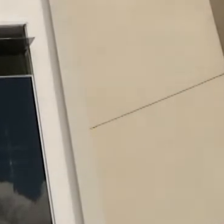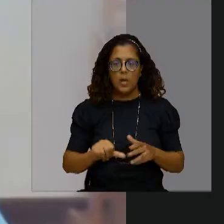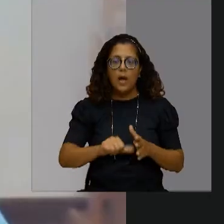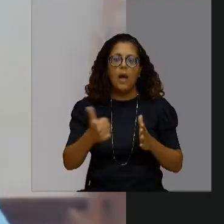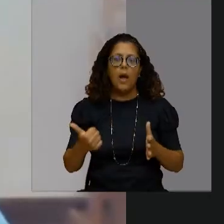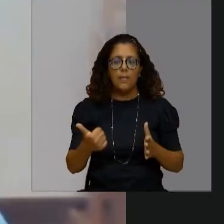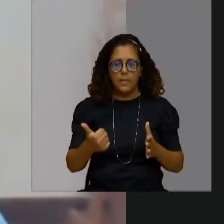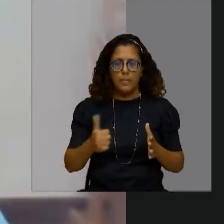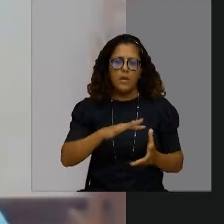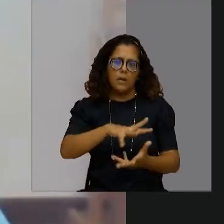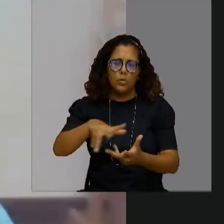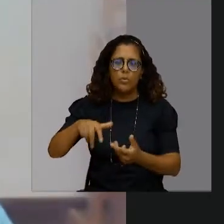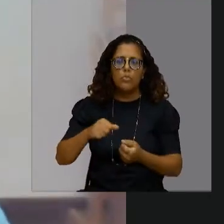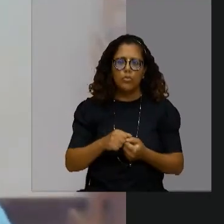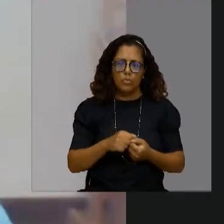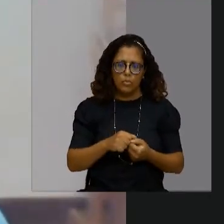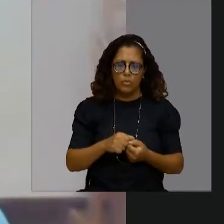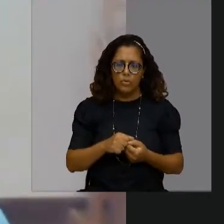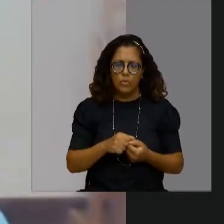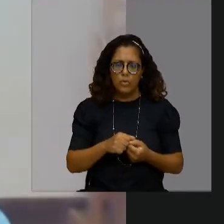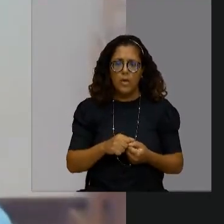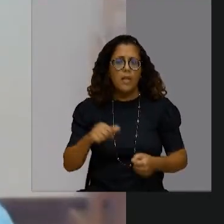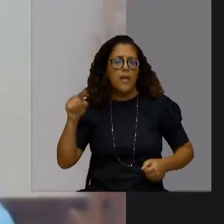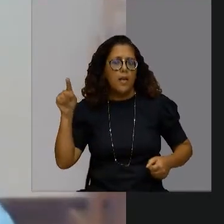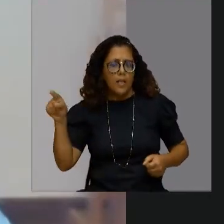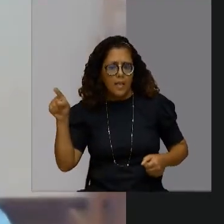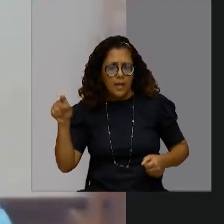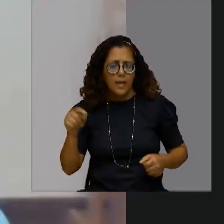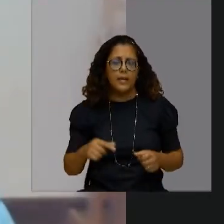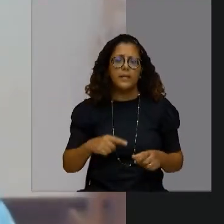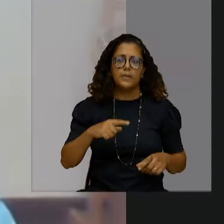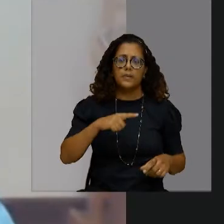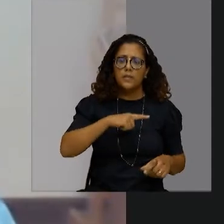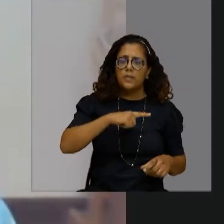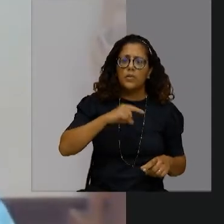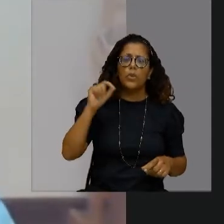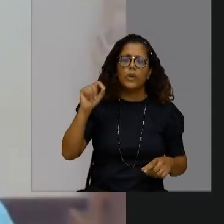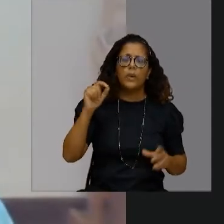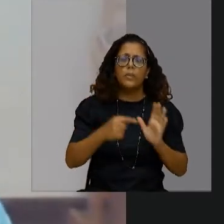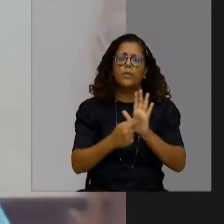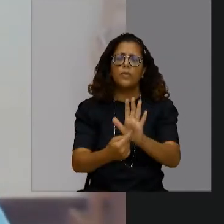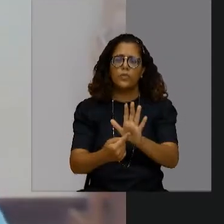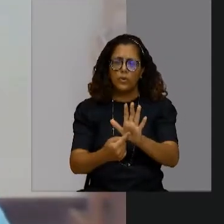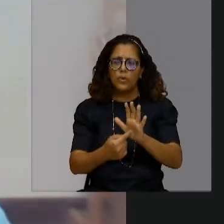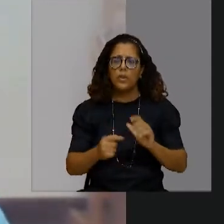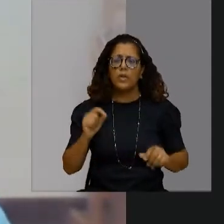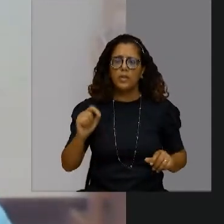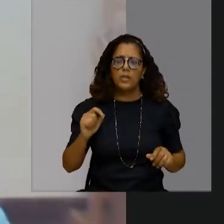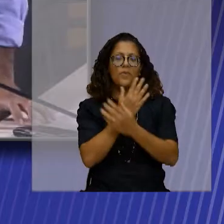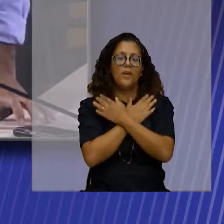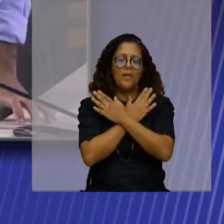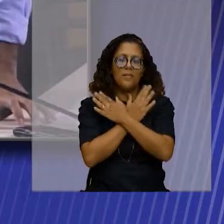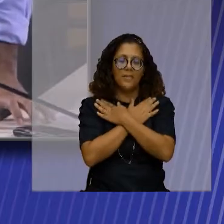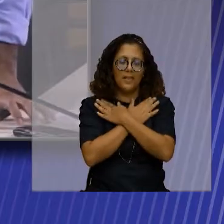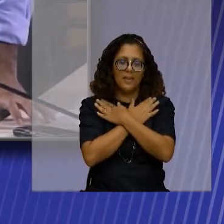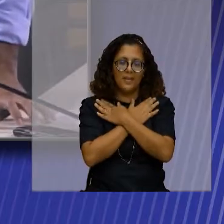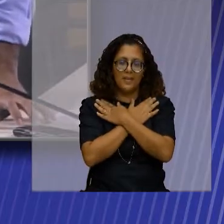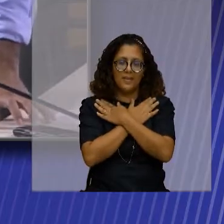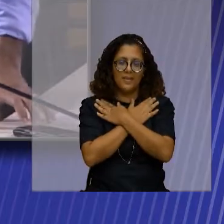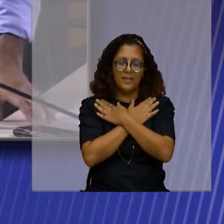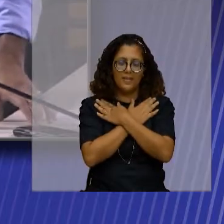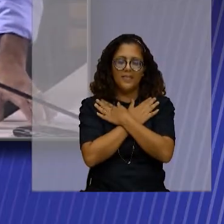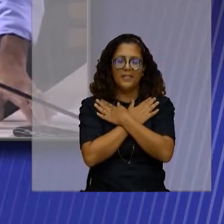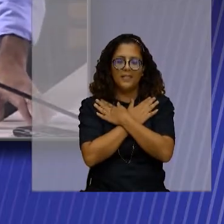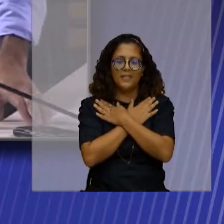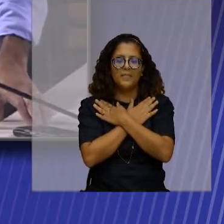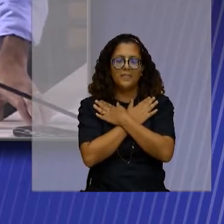violência Outro ponto destacado por ela na luta contra o feminicídio é a Lei Maria da Penha ainda na